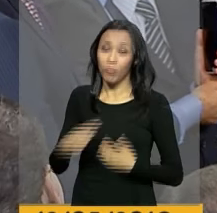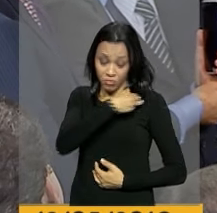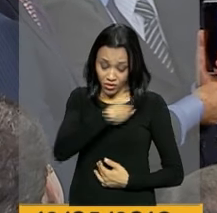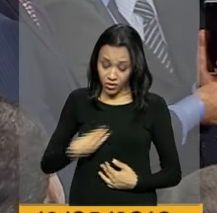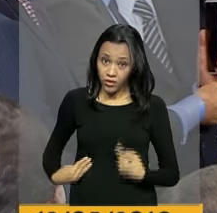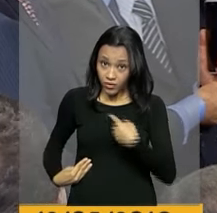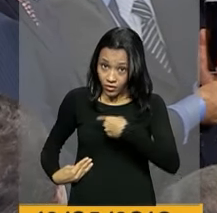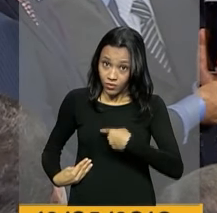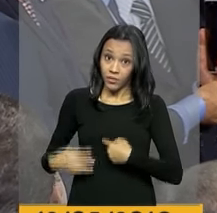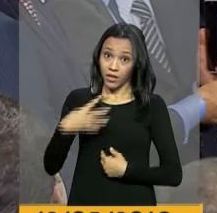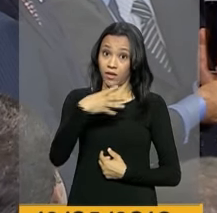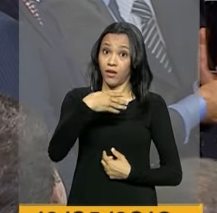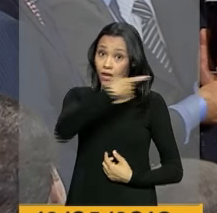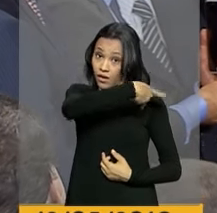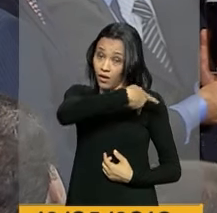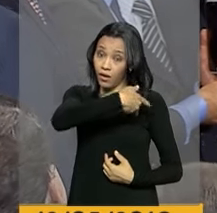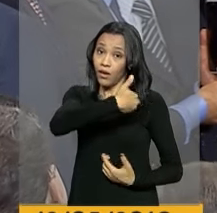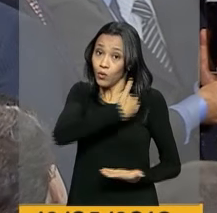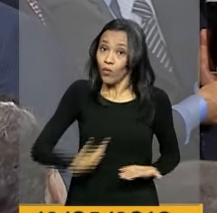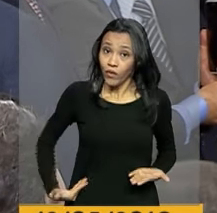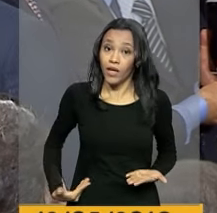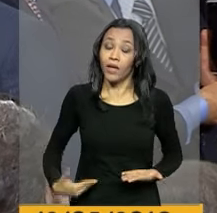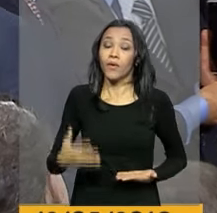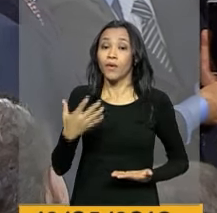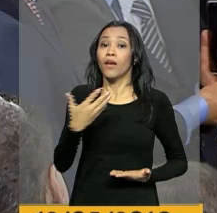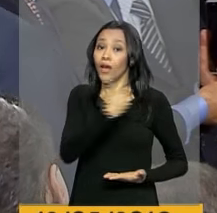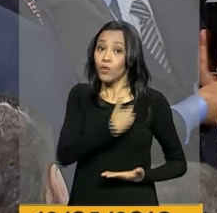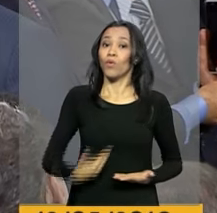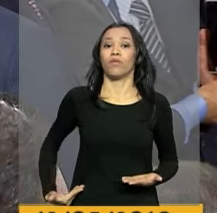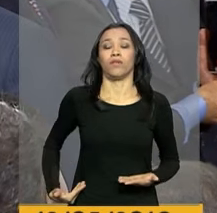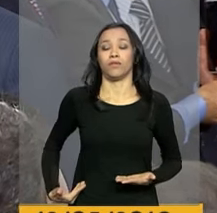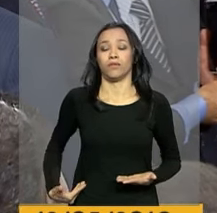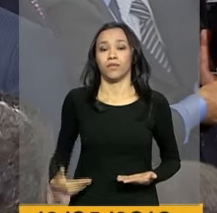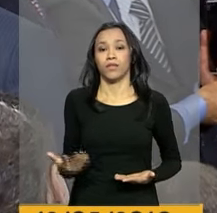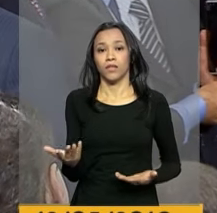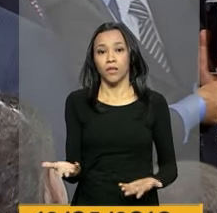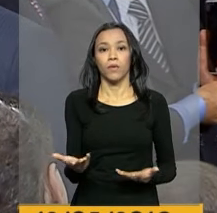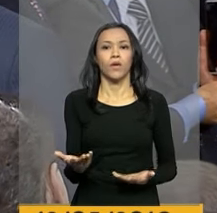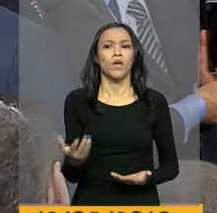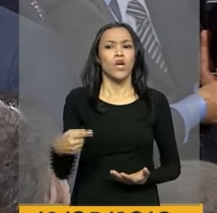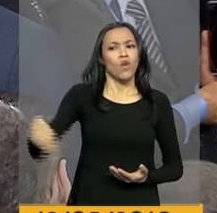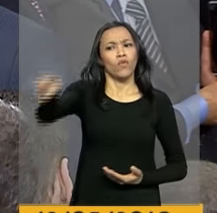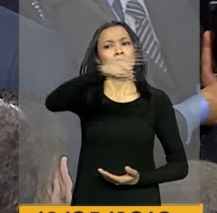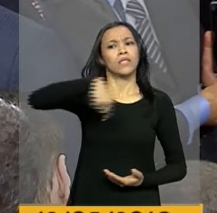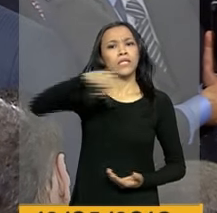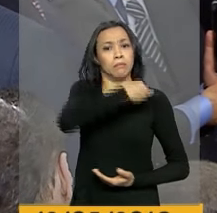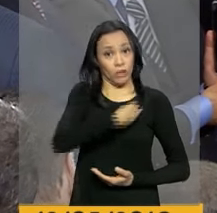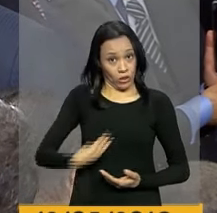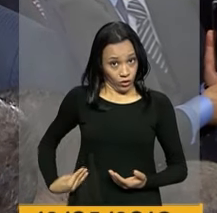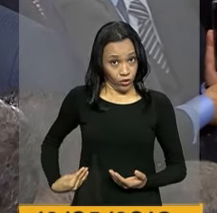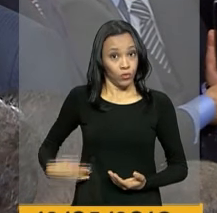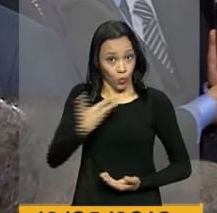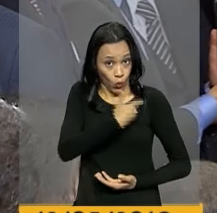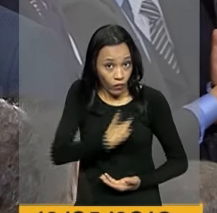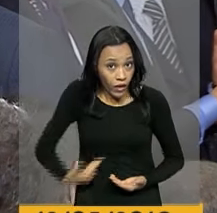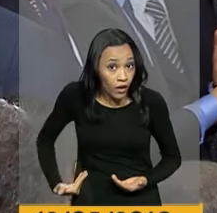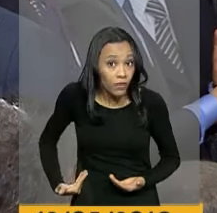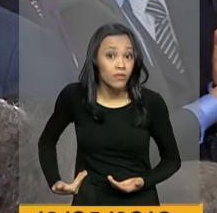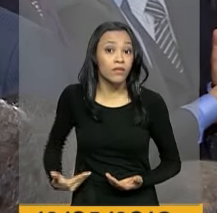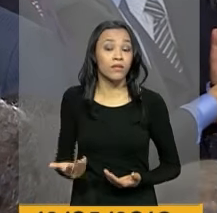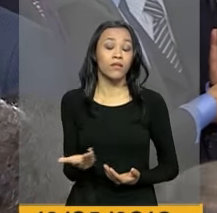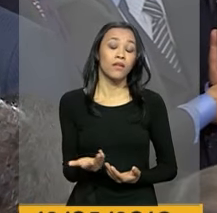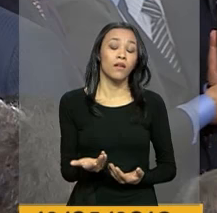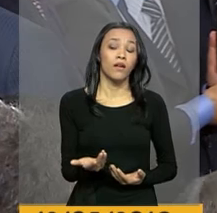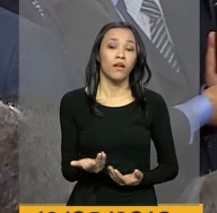tem vice-presidente, não tem ministro. Quem tem ministro é o governo. Então, os ministros do governo, né?